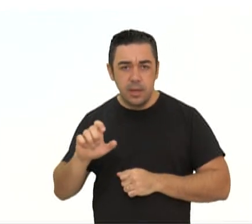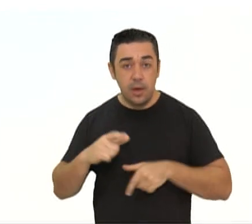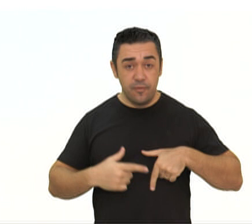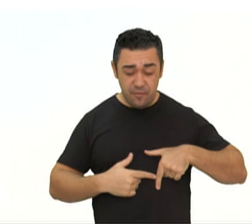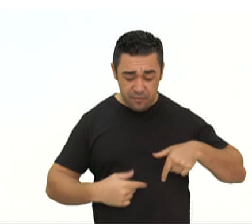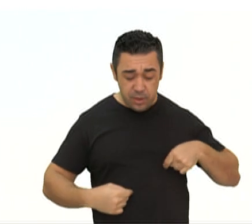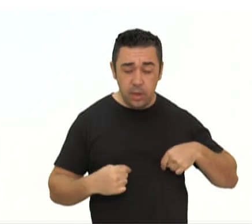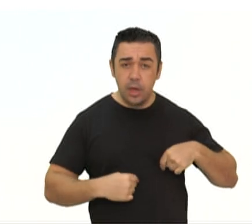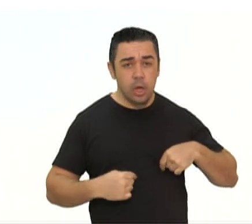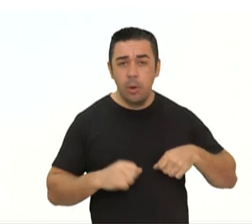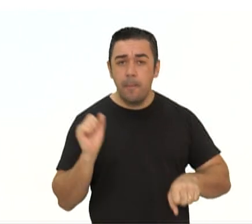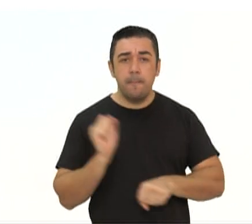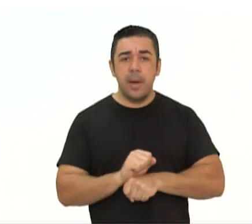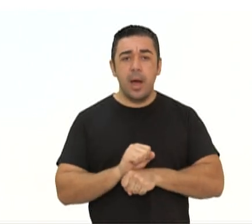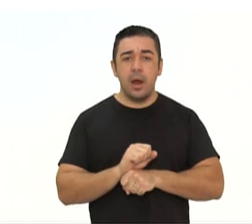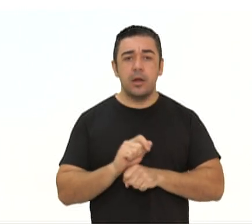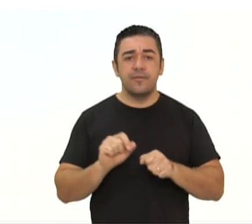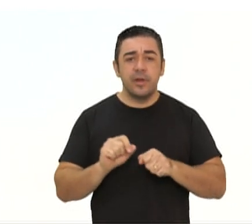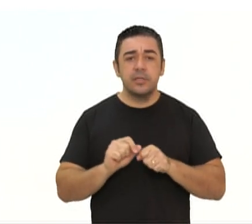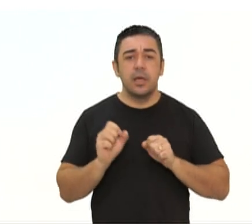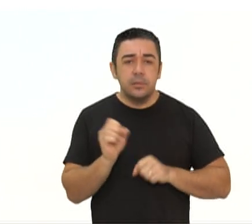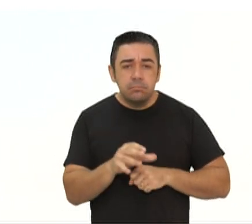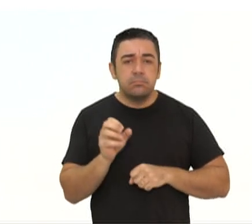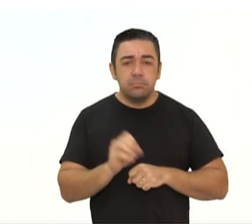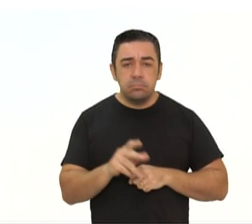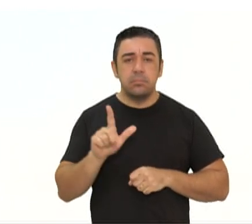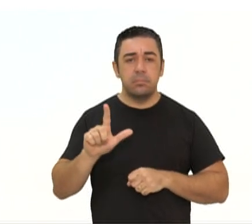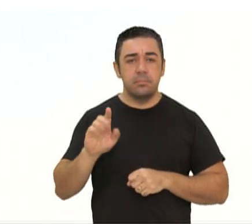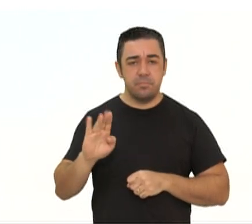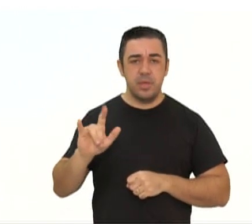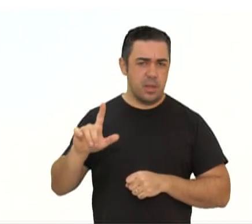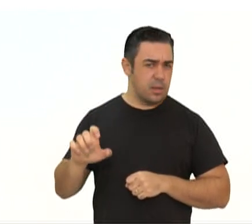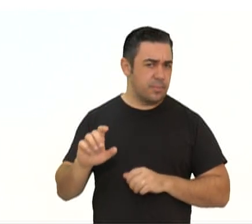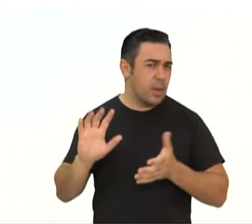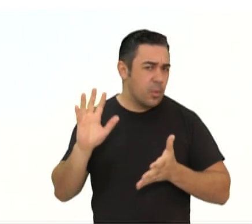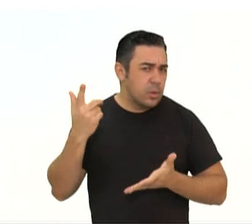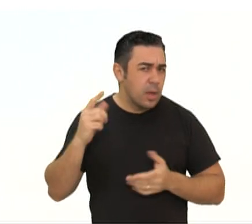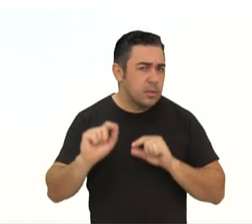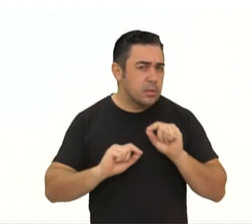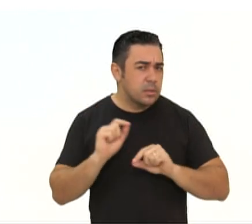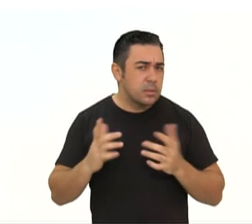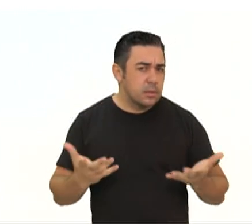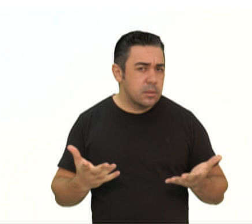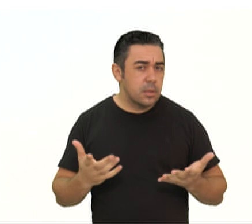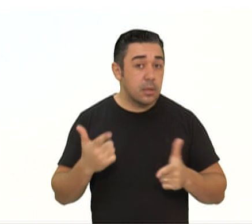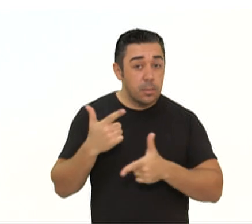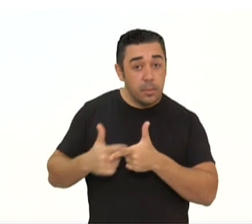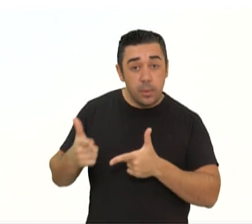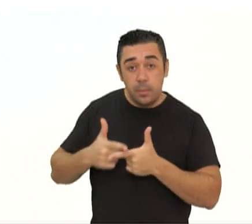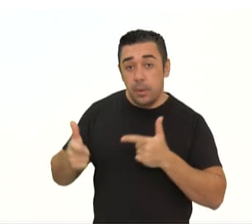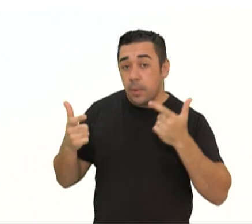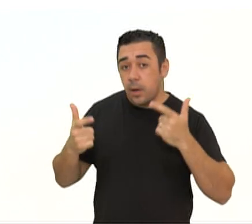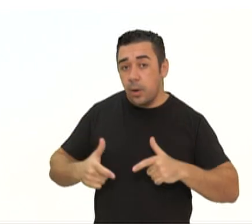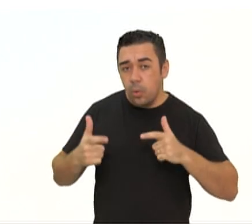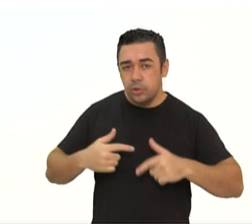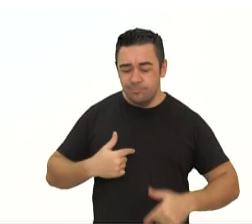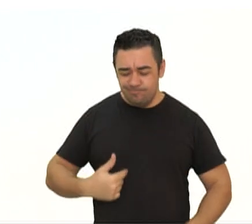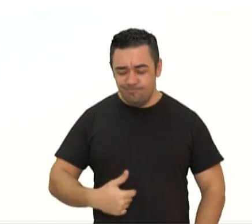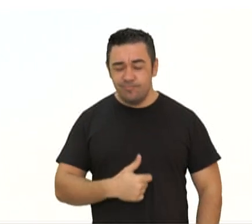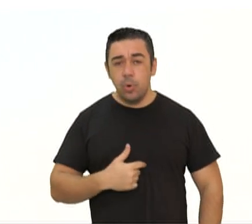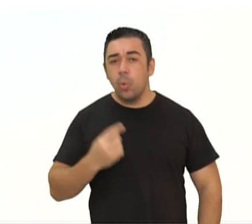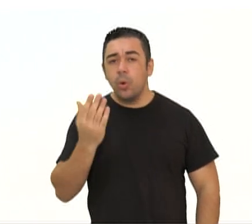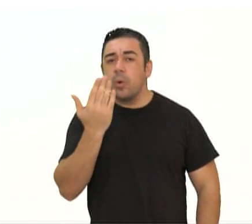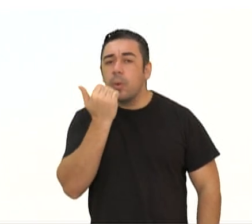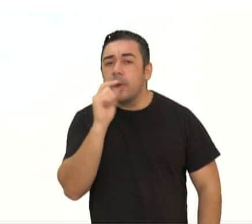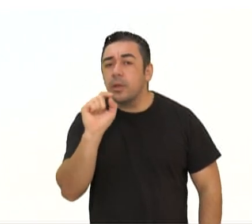desta pessoa pare de produzir ou de liberar a bile, essa pessoa passará a ter problemas com a digestão